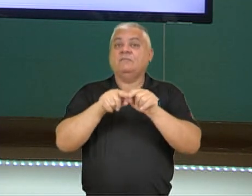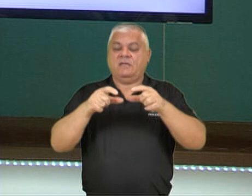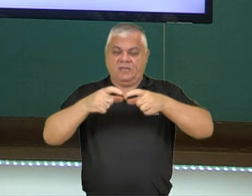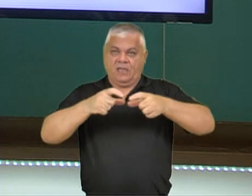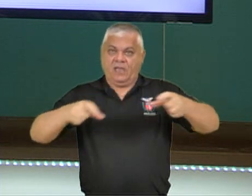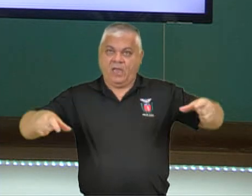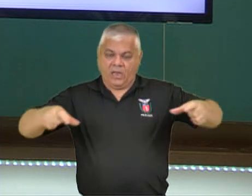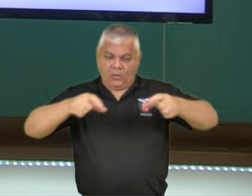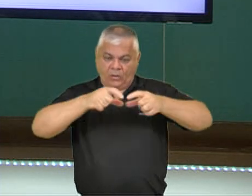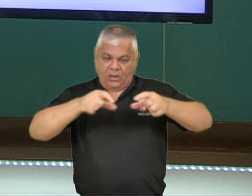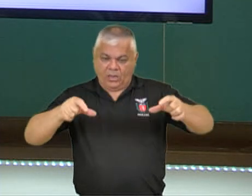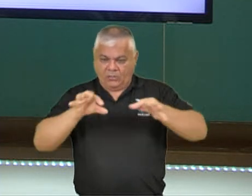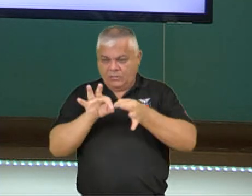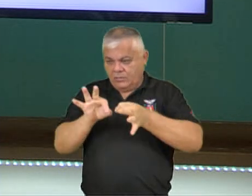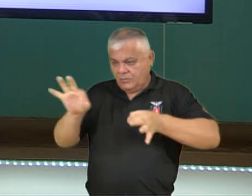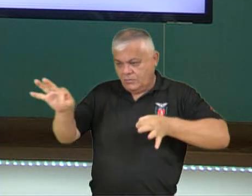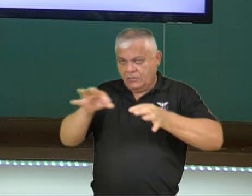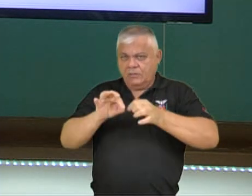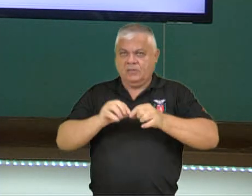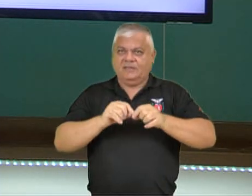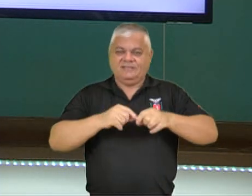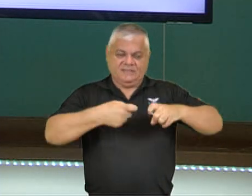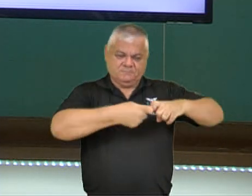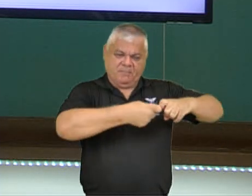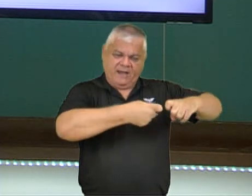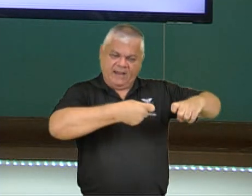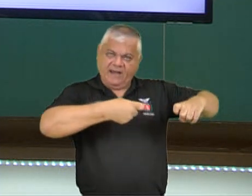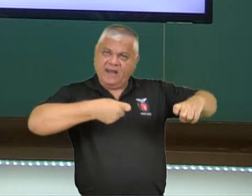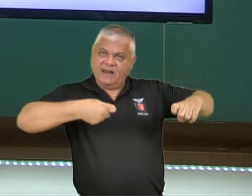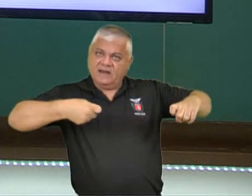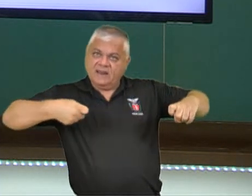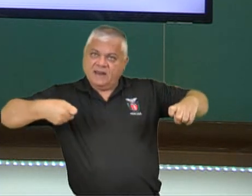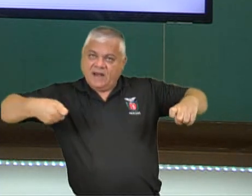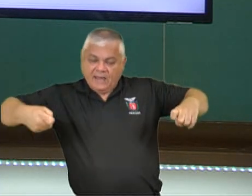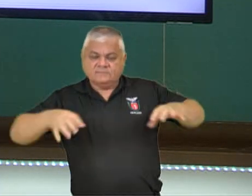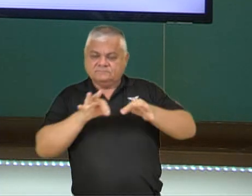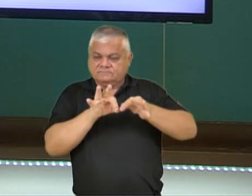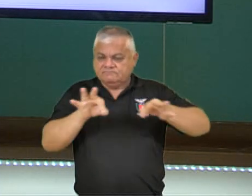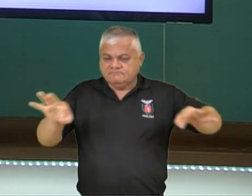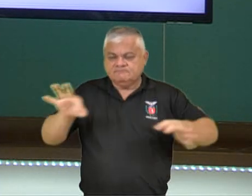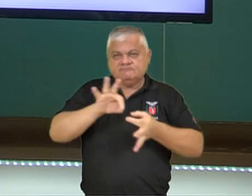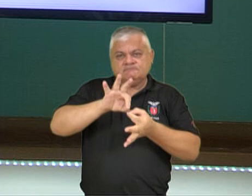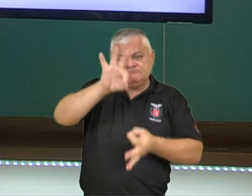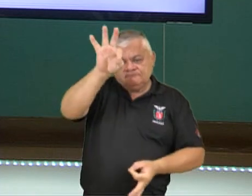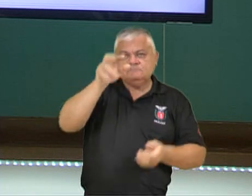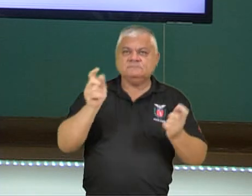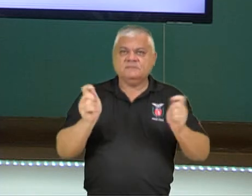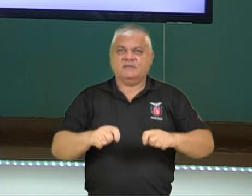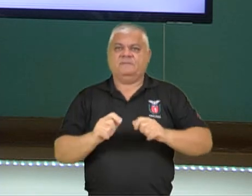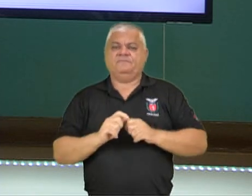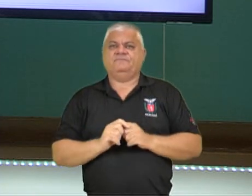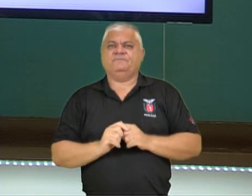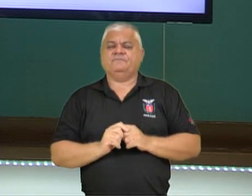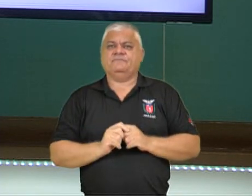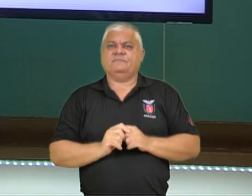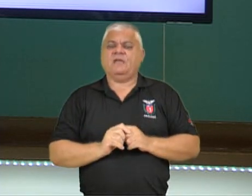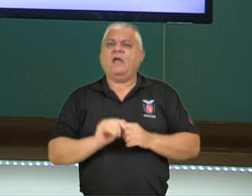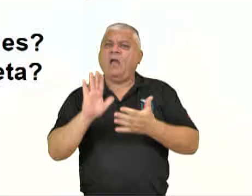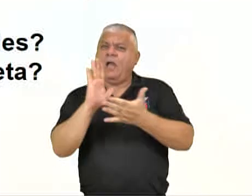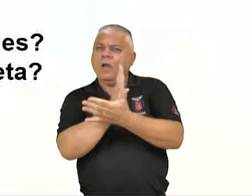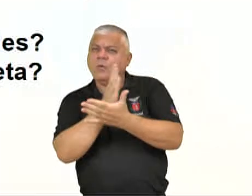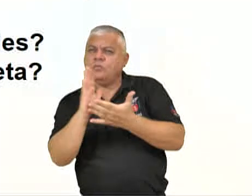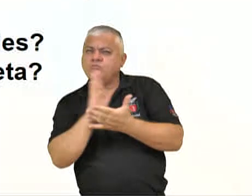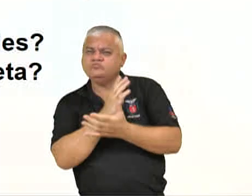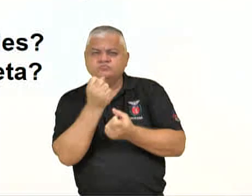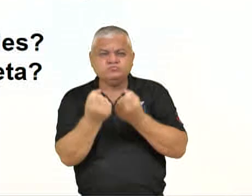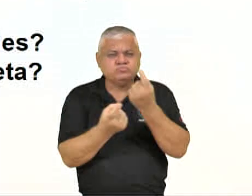trena, que vão medir distâncias, comprimentos, alturas, ou seja, dimensões espaciais. Alguns exemplos de grandeza que nós